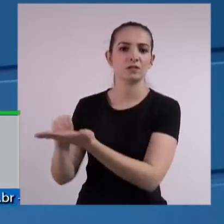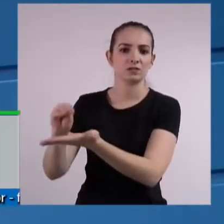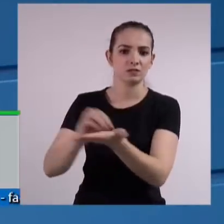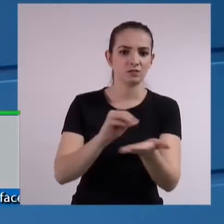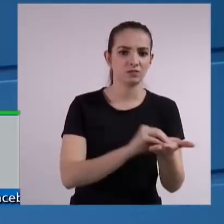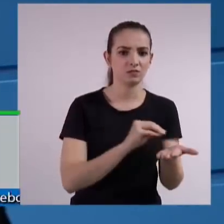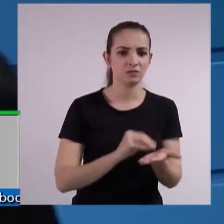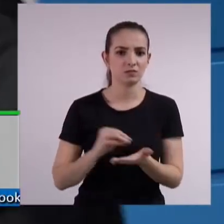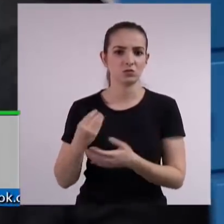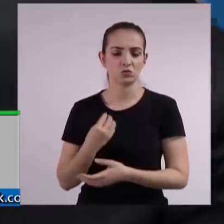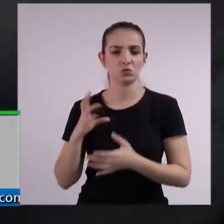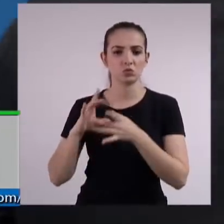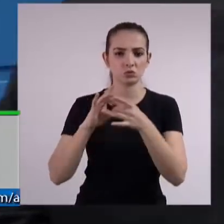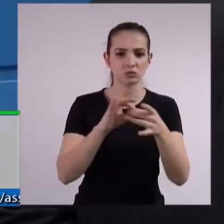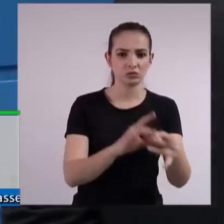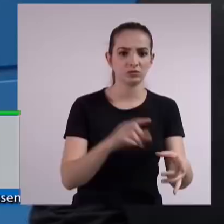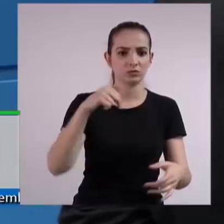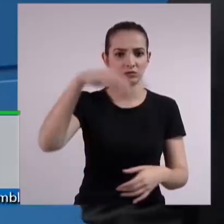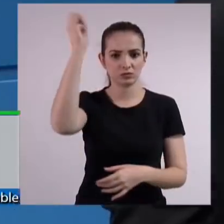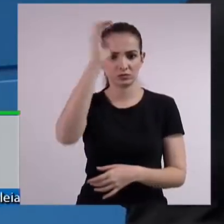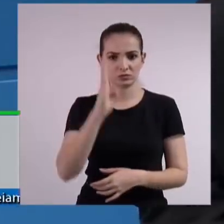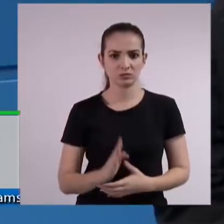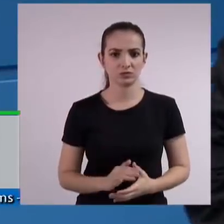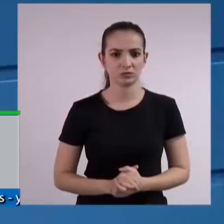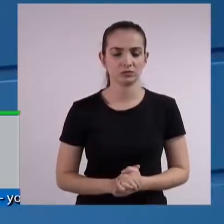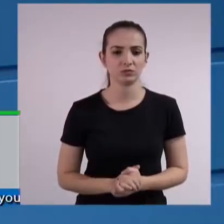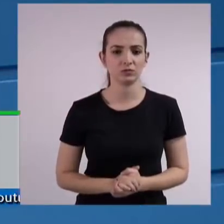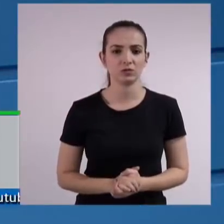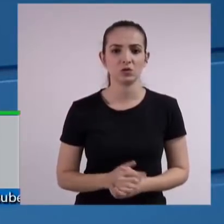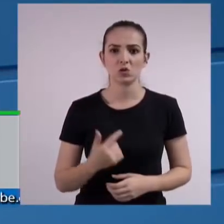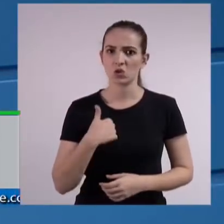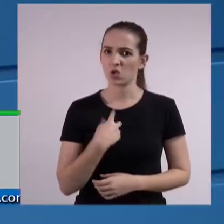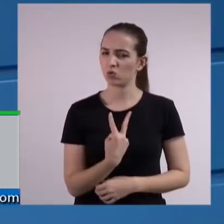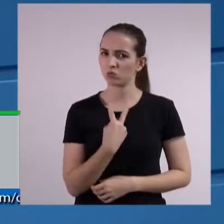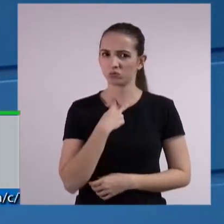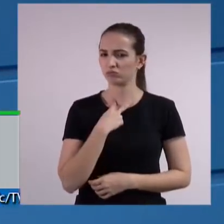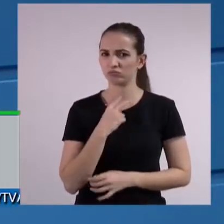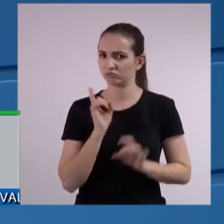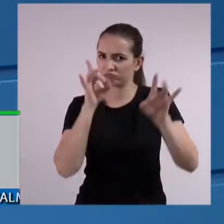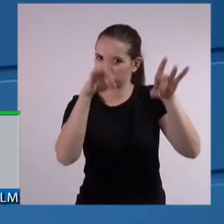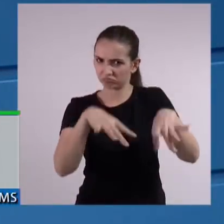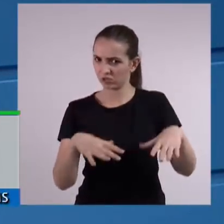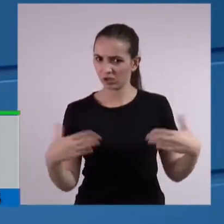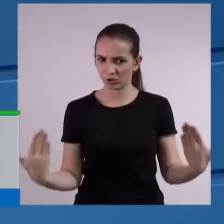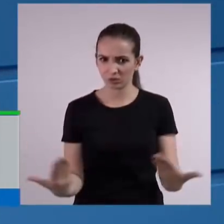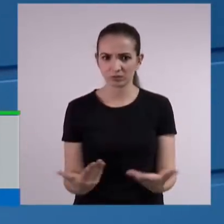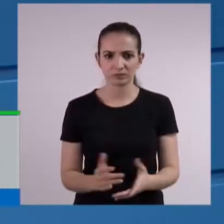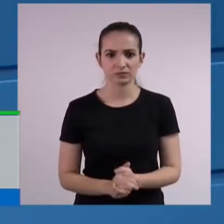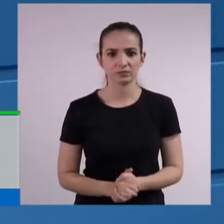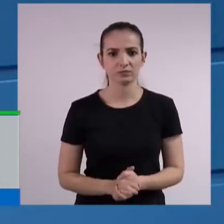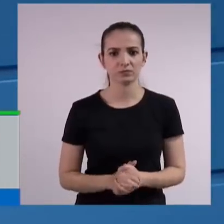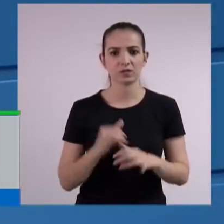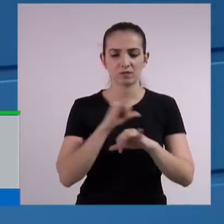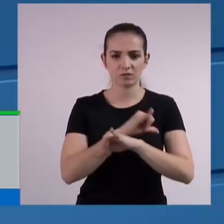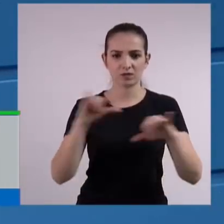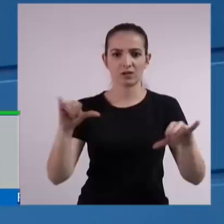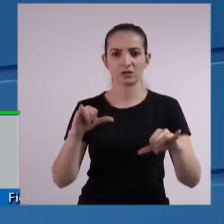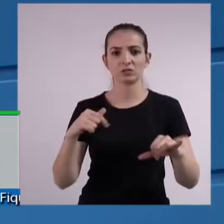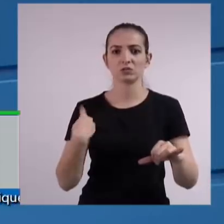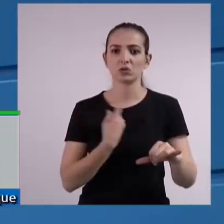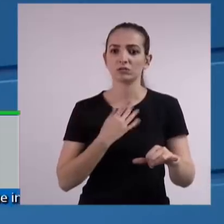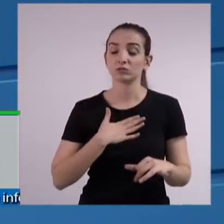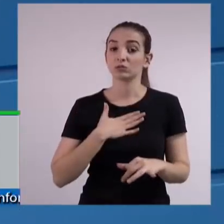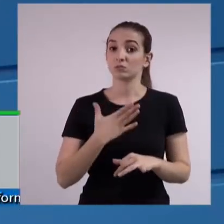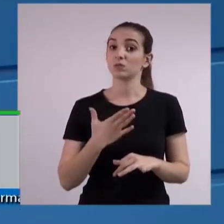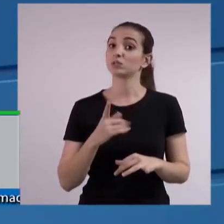realidade atual no Brasil. E eu não poderia deixar de vir aqui para dizer que essa foi uma surpresa para